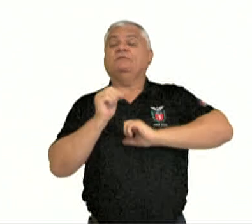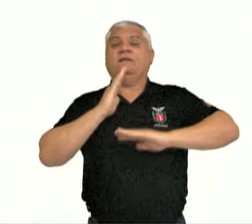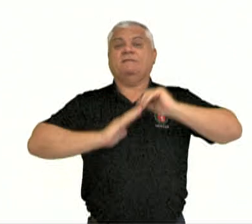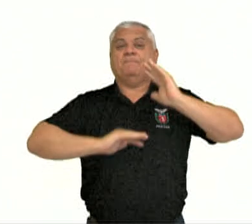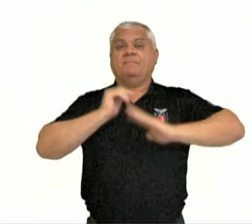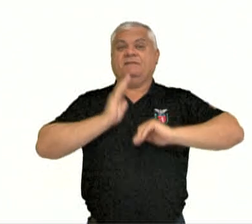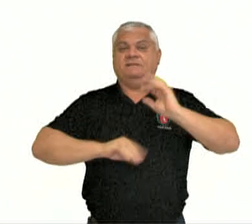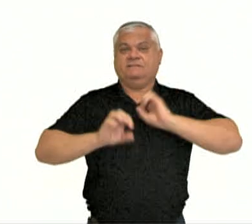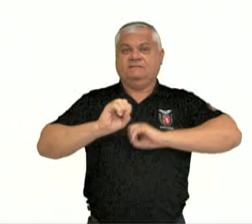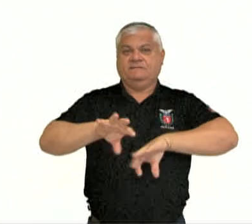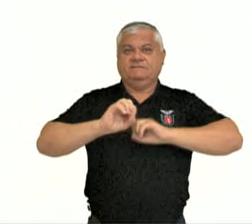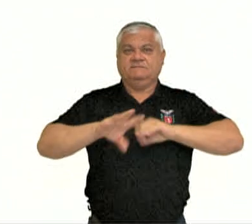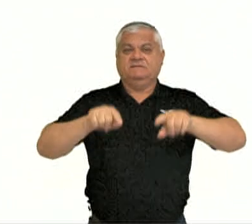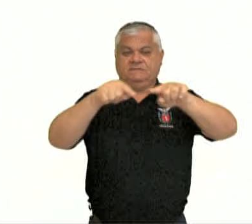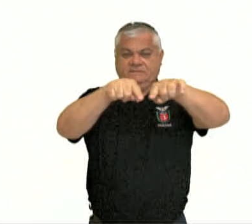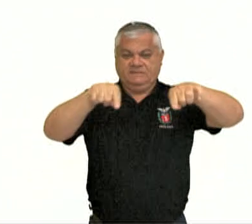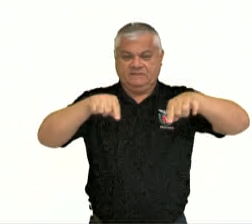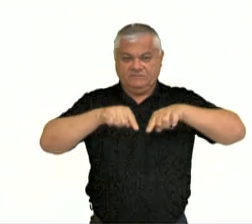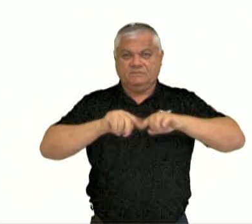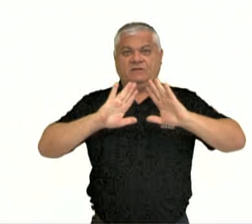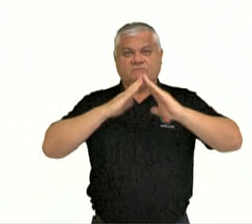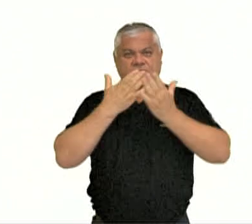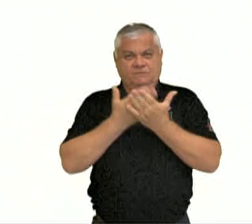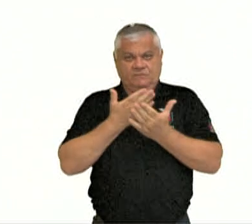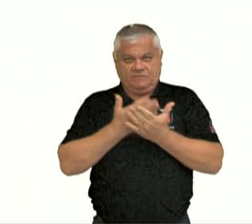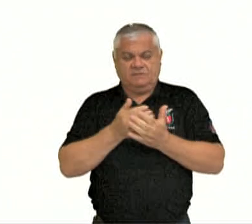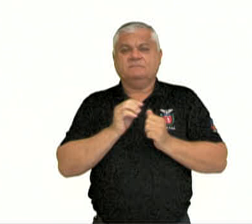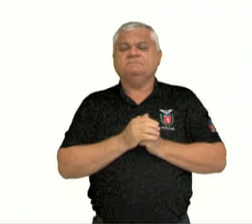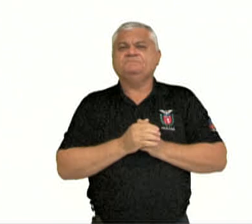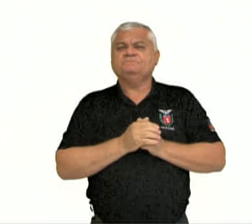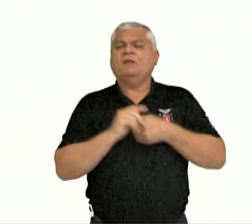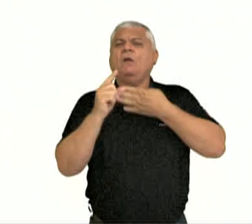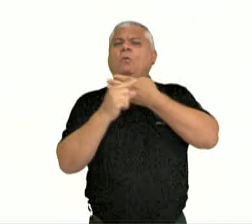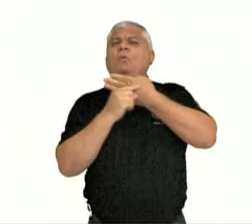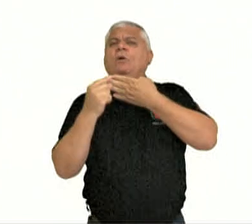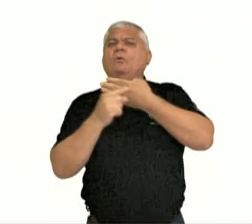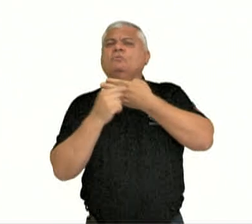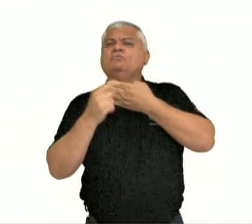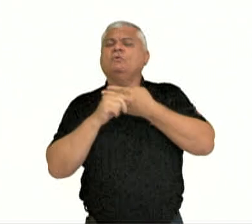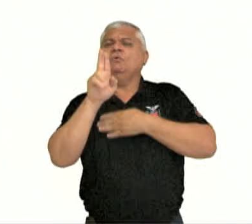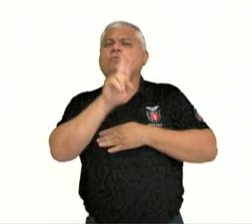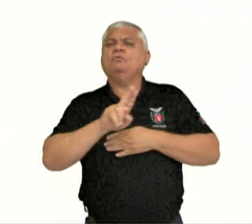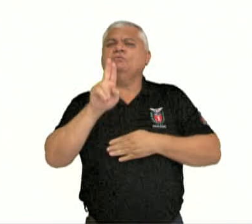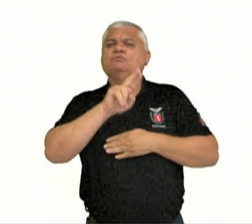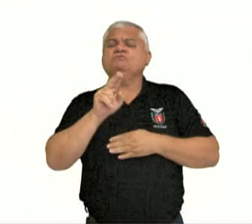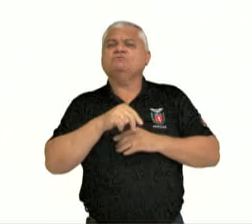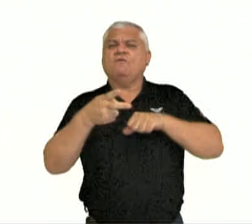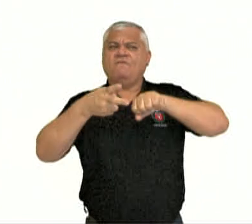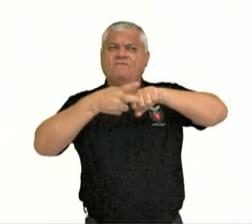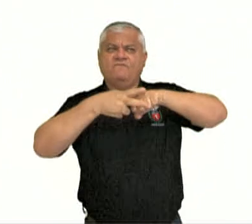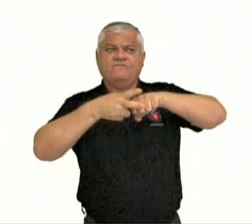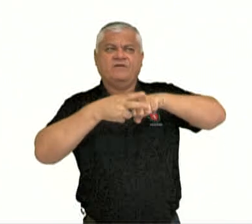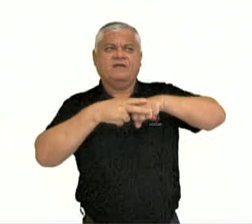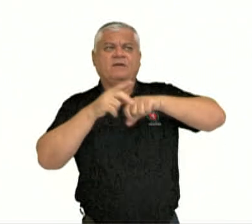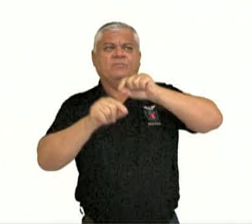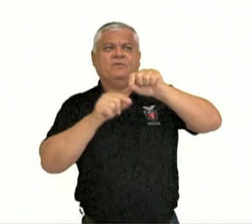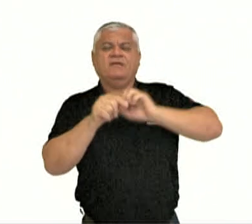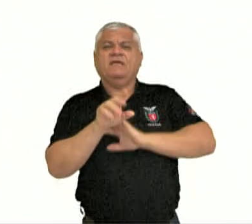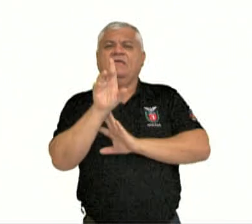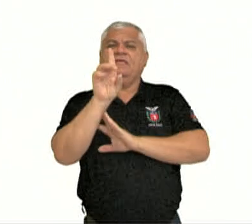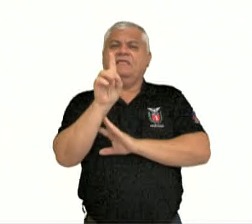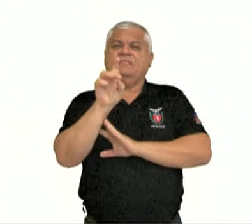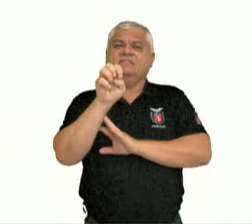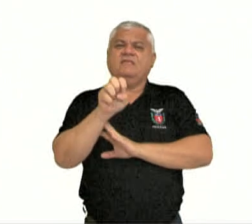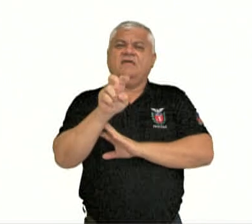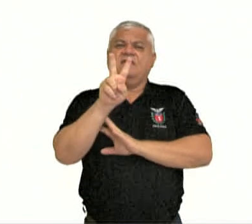de ensino no espaço escolar. O autor do texto fez a escolha de um verbo no futuro, que está ali destacado. O que